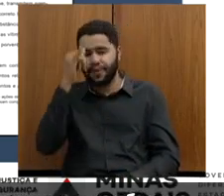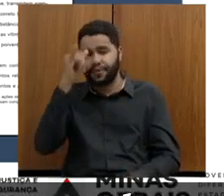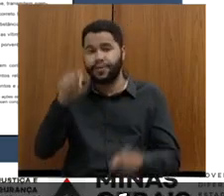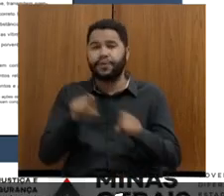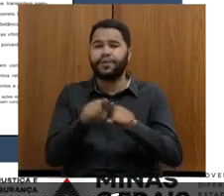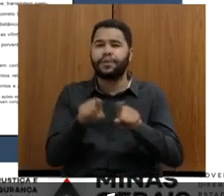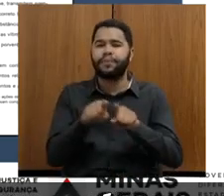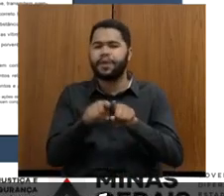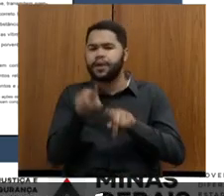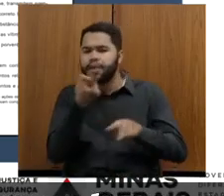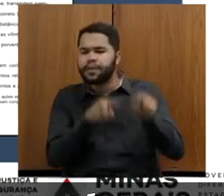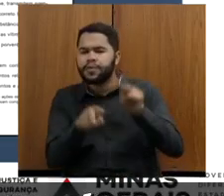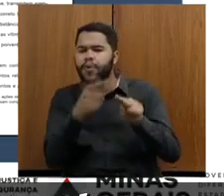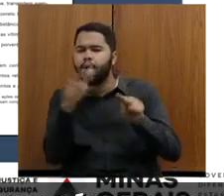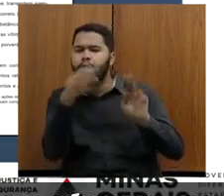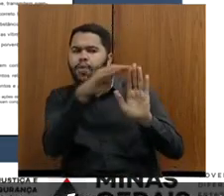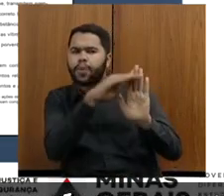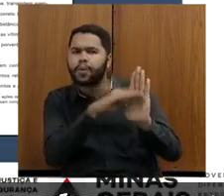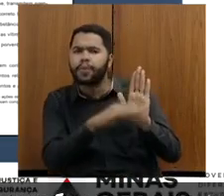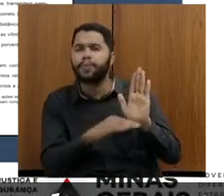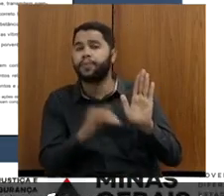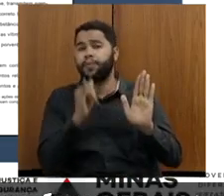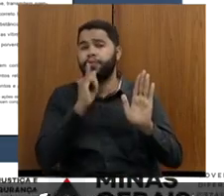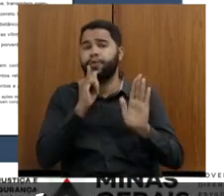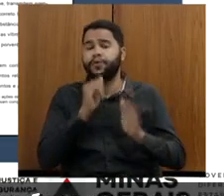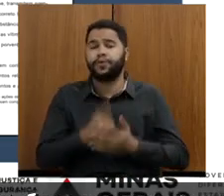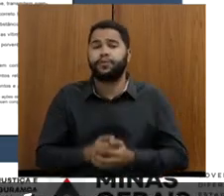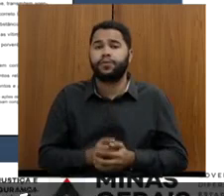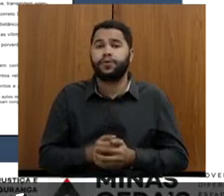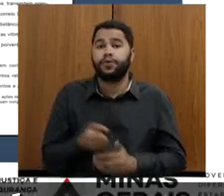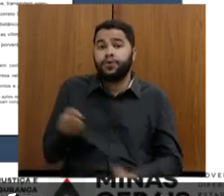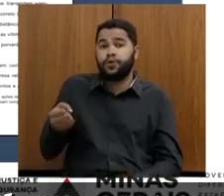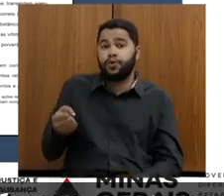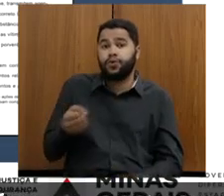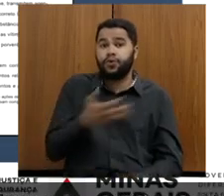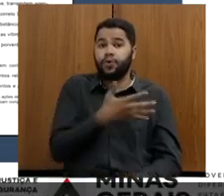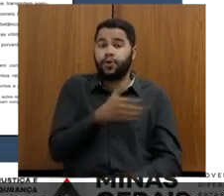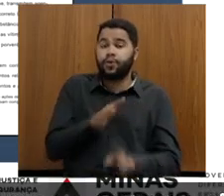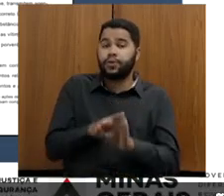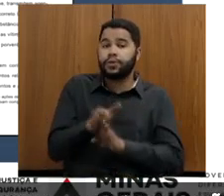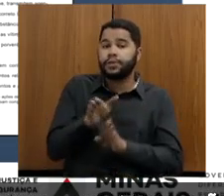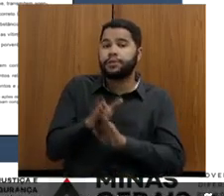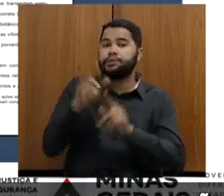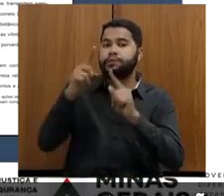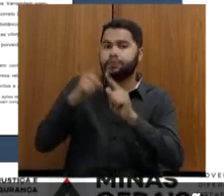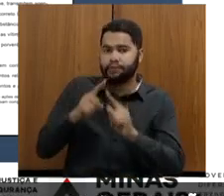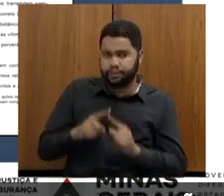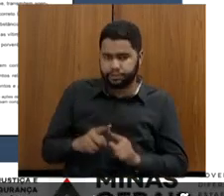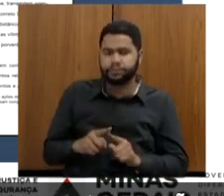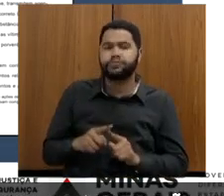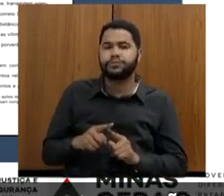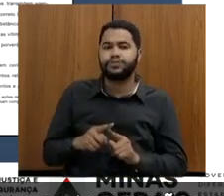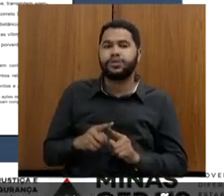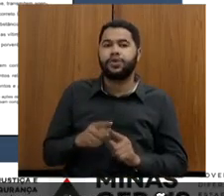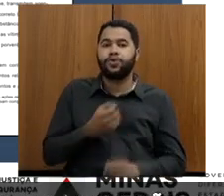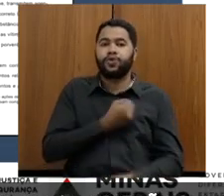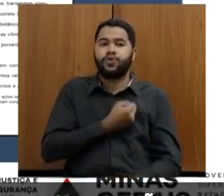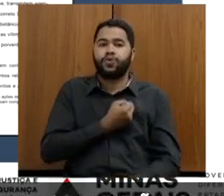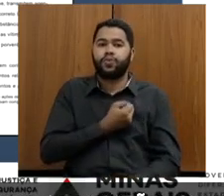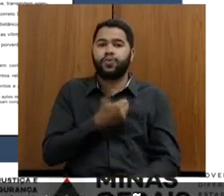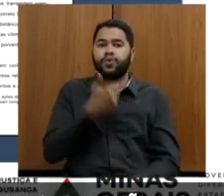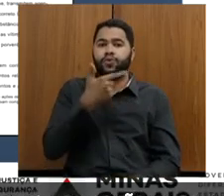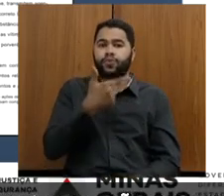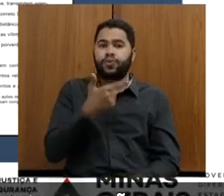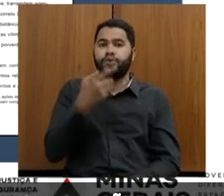revisão de outros protocolos como por exemplo a nova instrução técnica de número